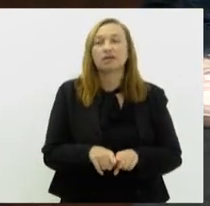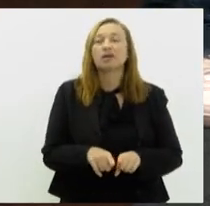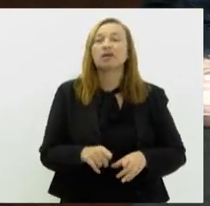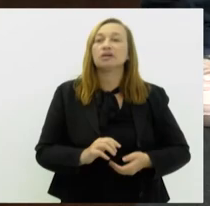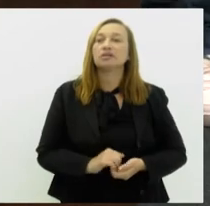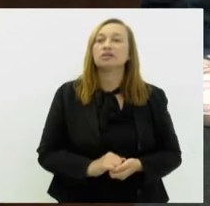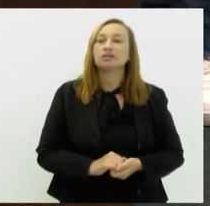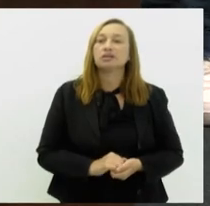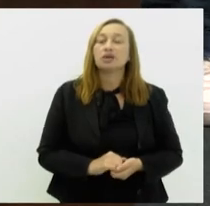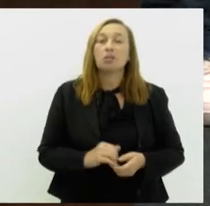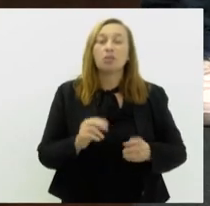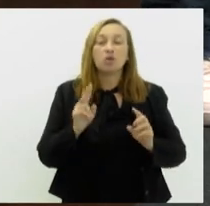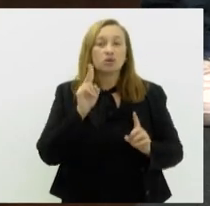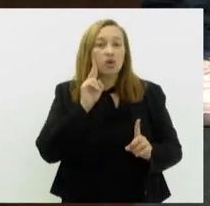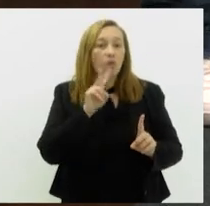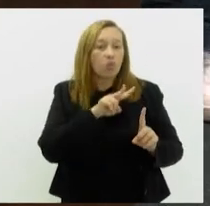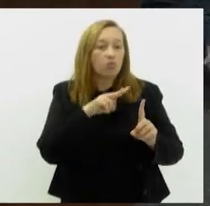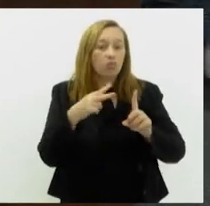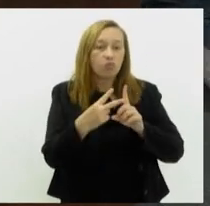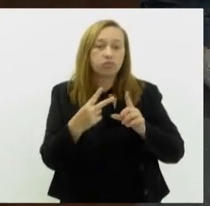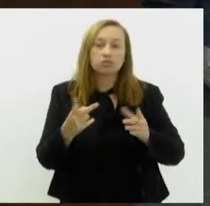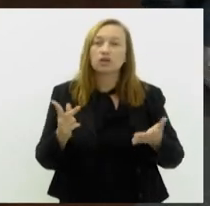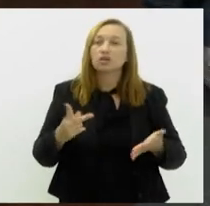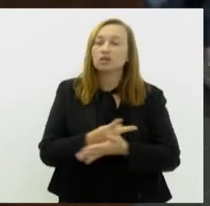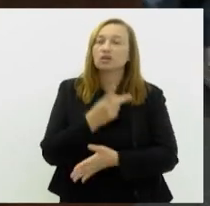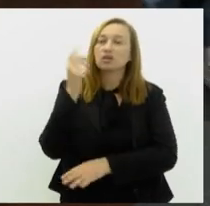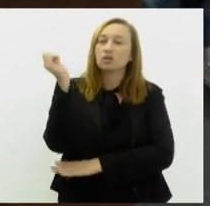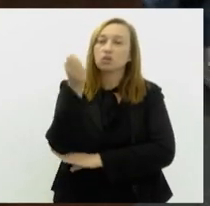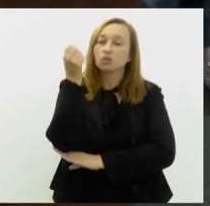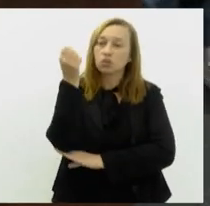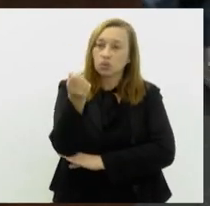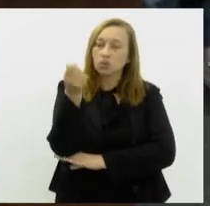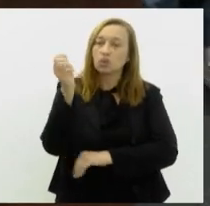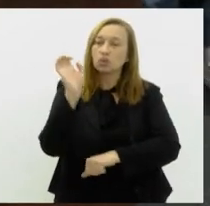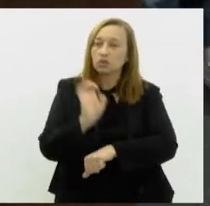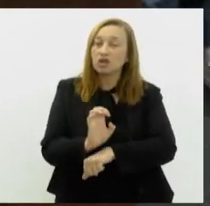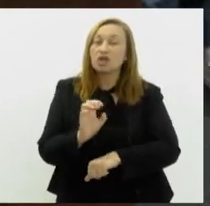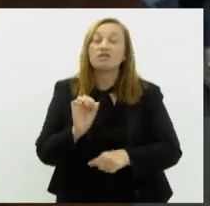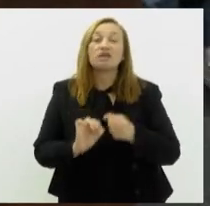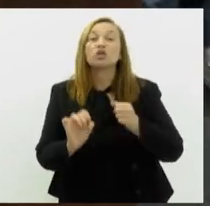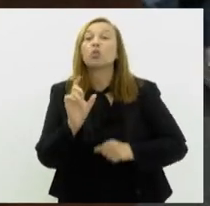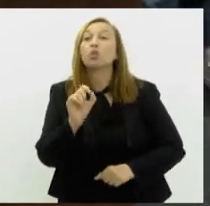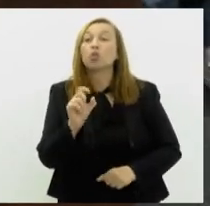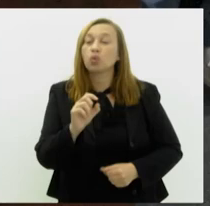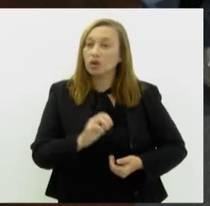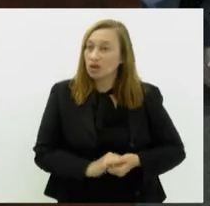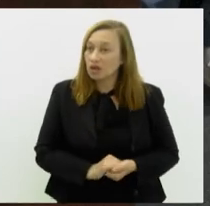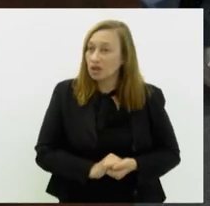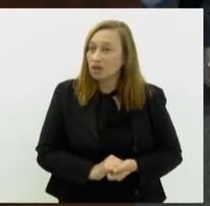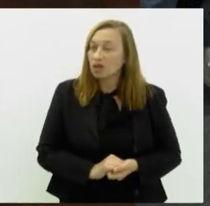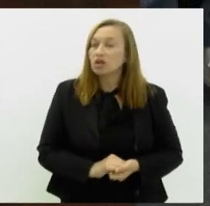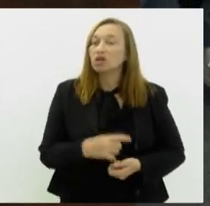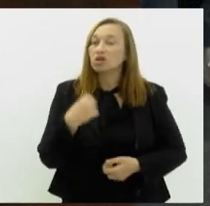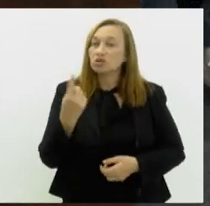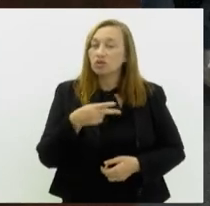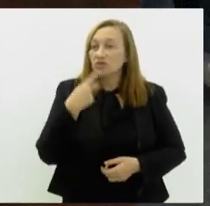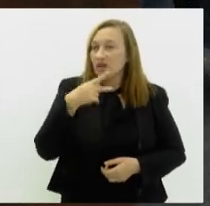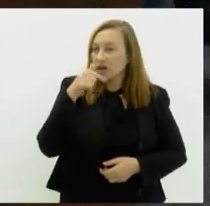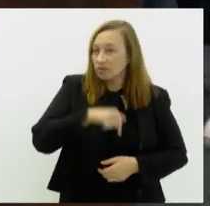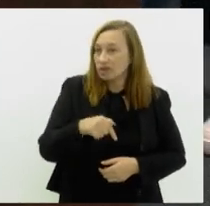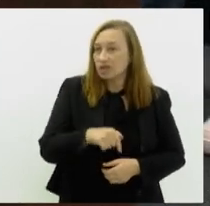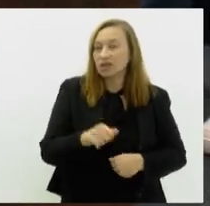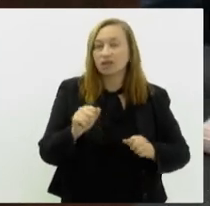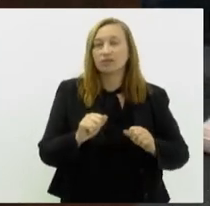Estado possa olhar o que está acontecendo com o Rio Grande do Sul e fazer com que os elementos que a gente coloca aqui dentro da